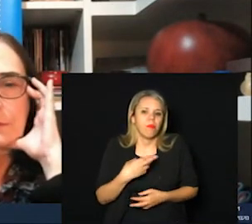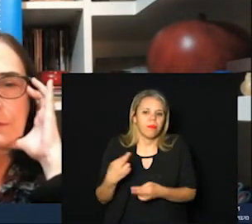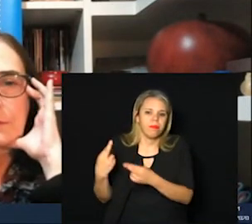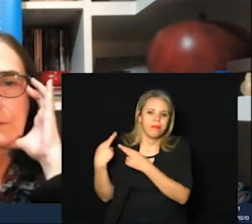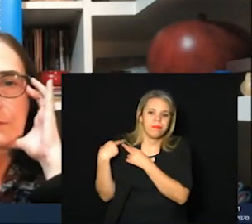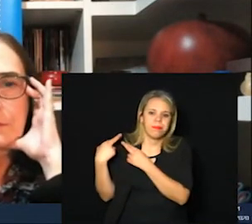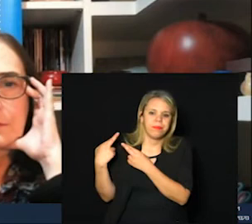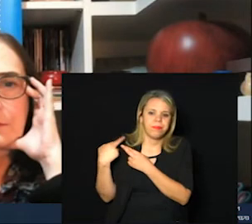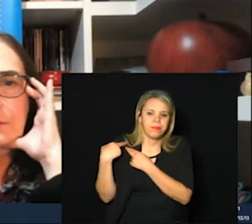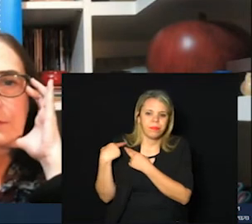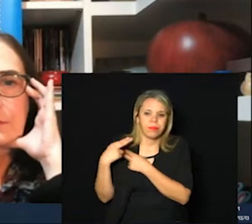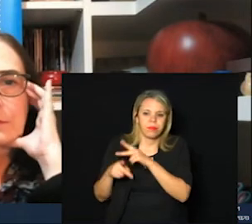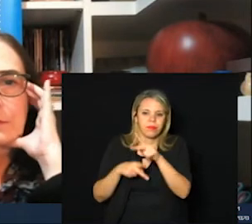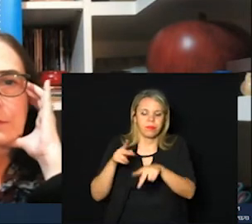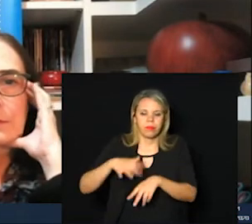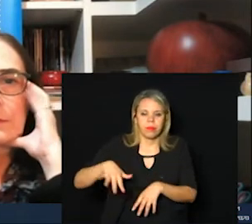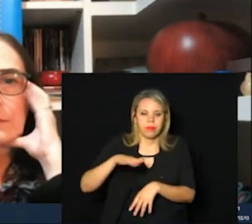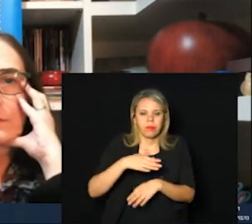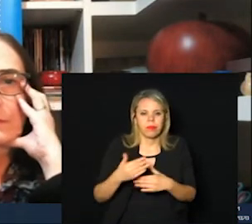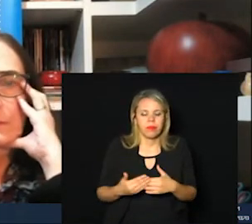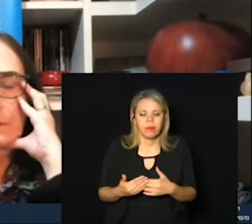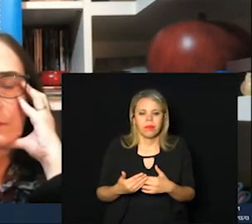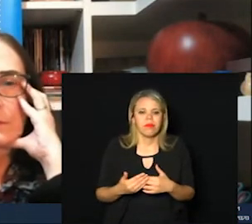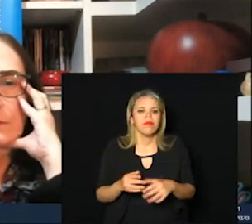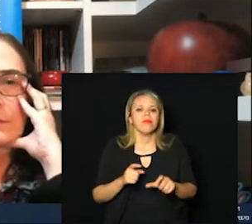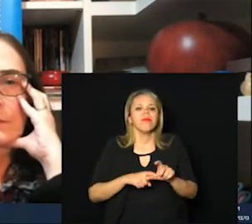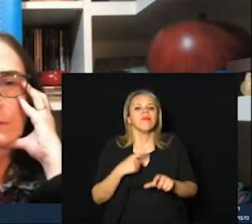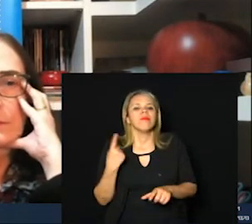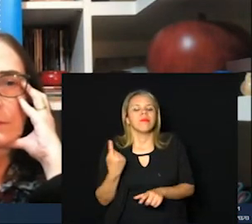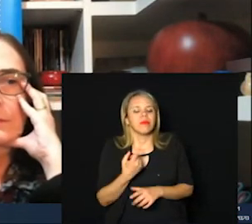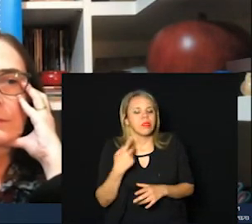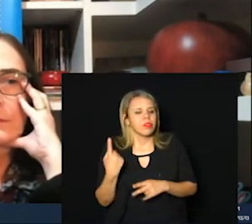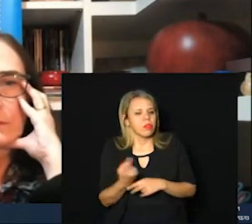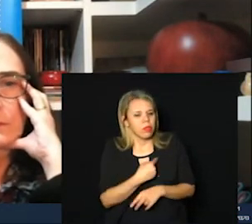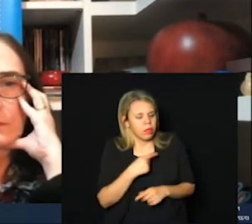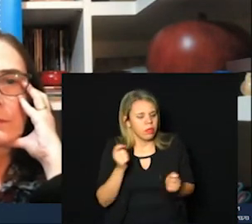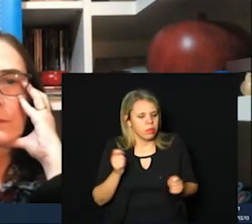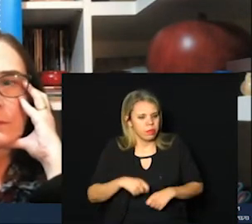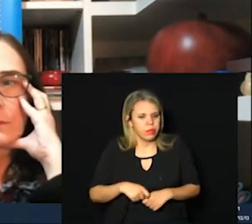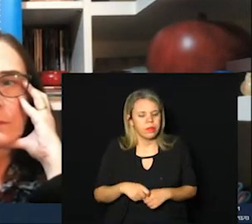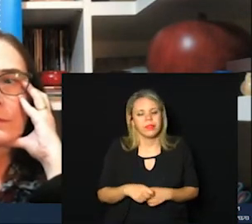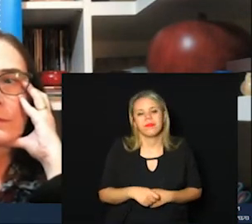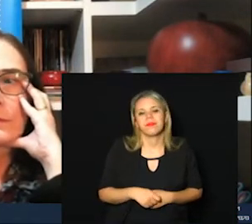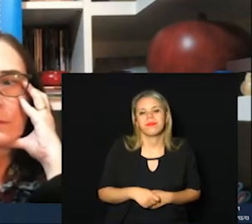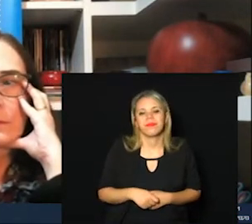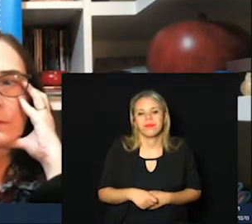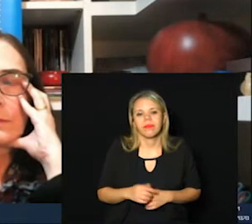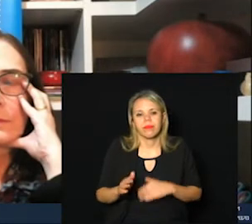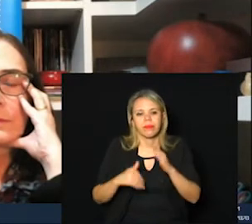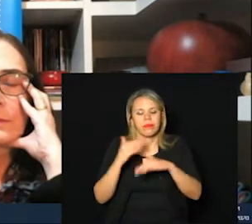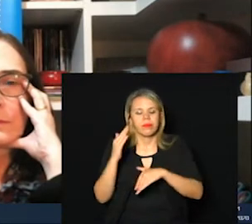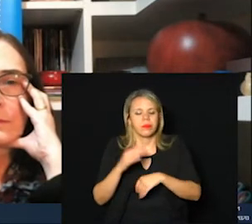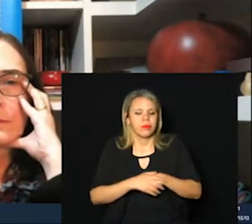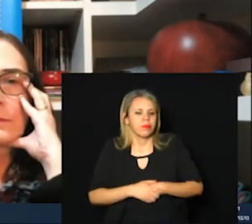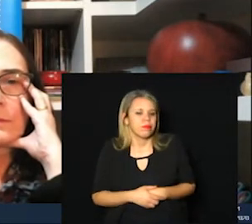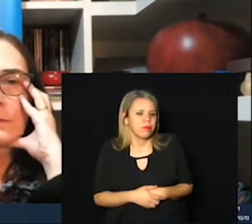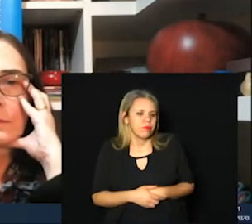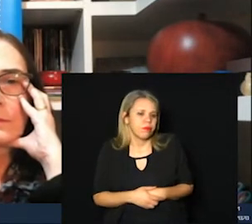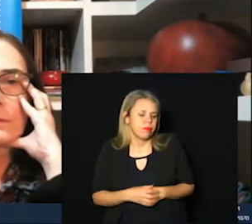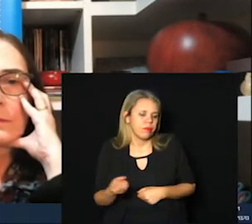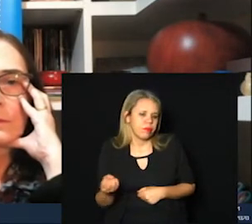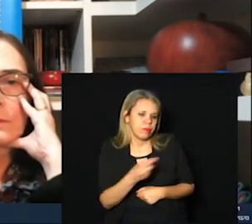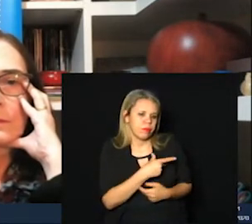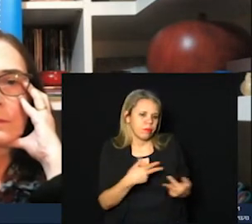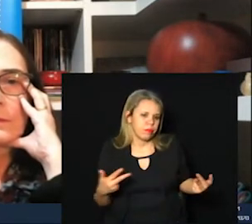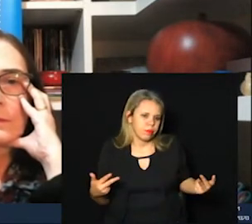responsável pelo outro, e nessa interdependência a gente possa construir novas